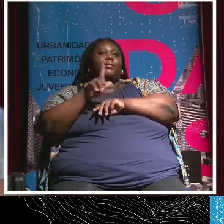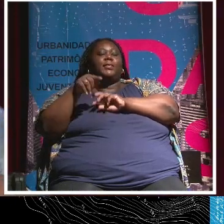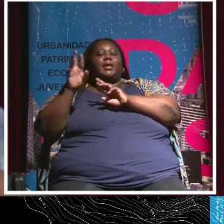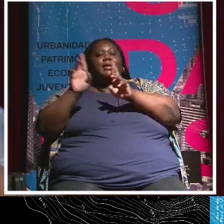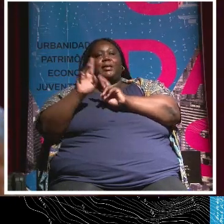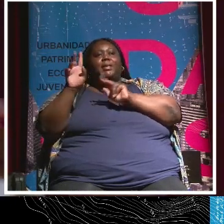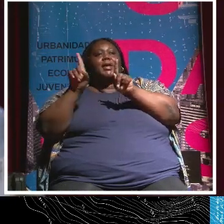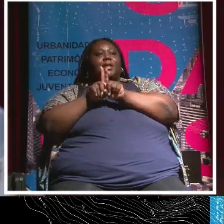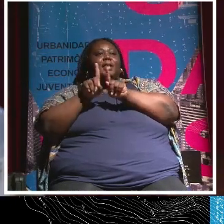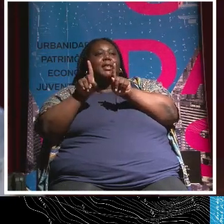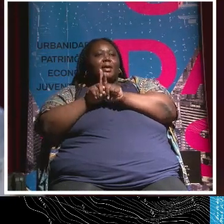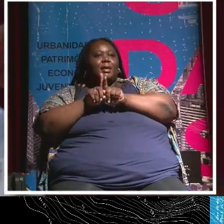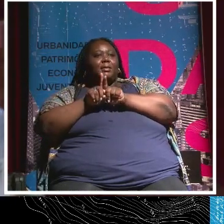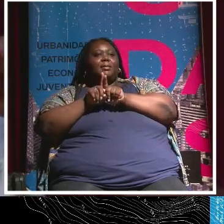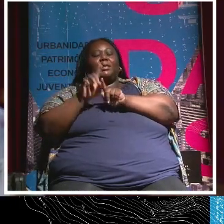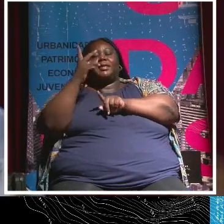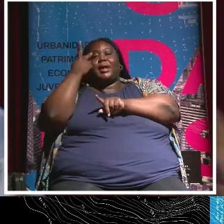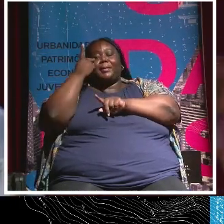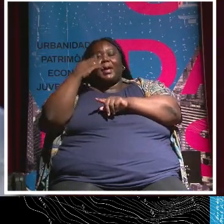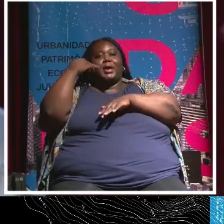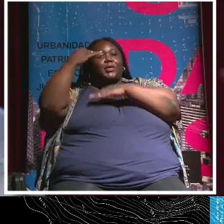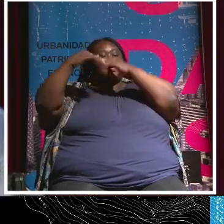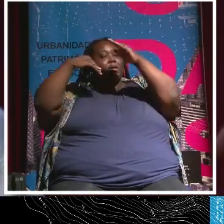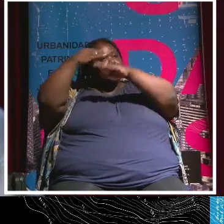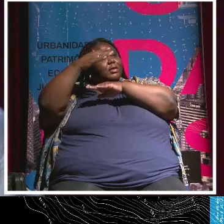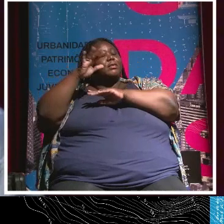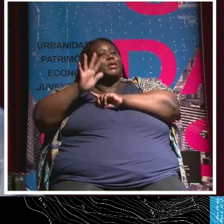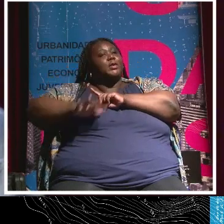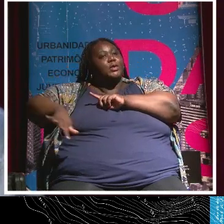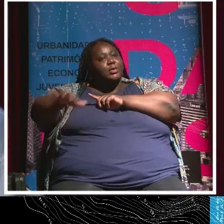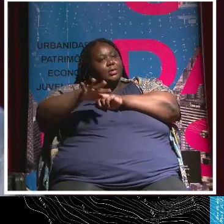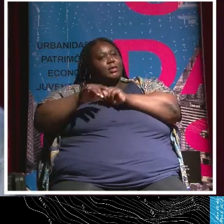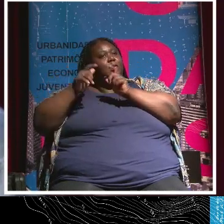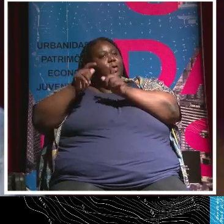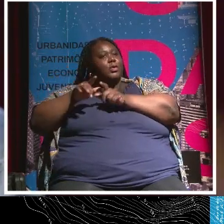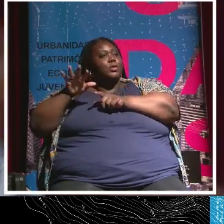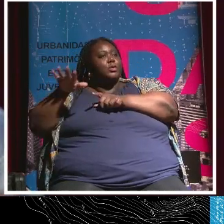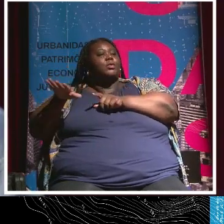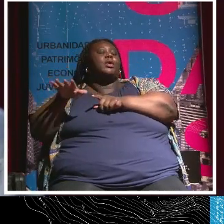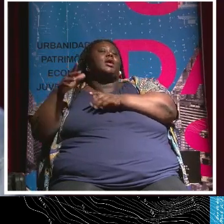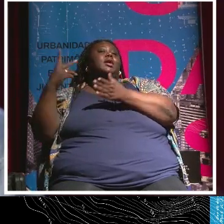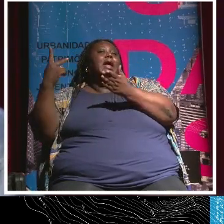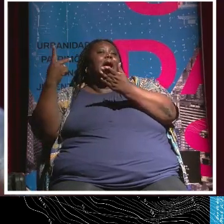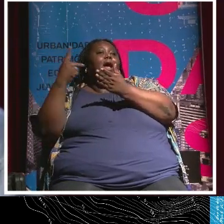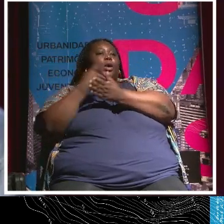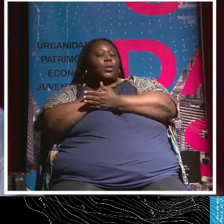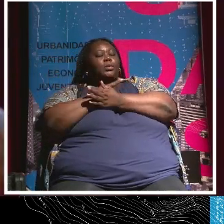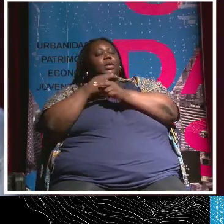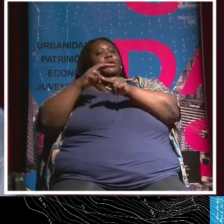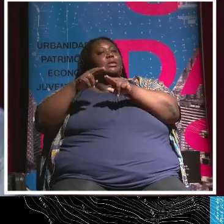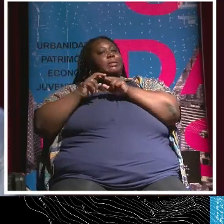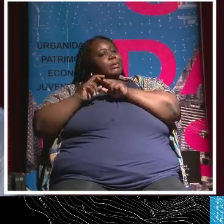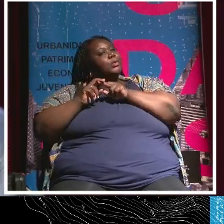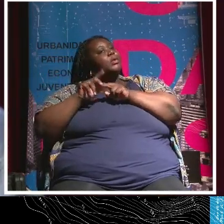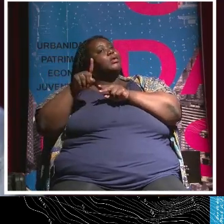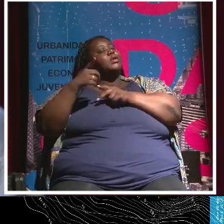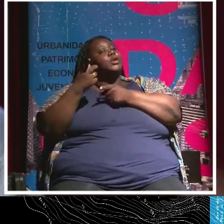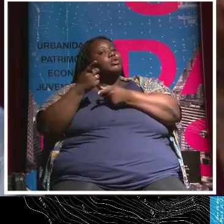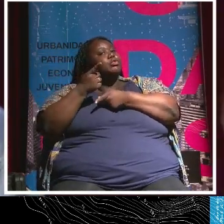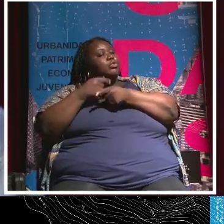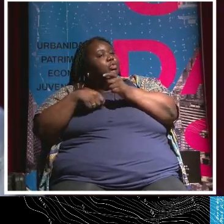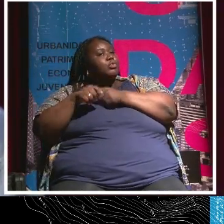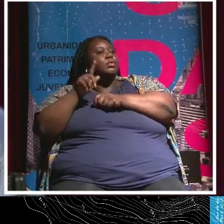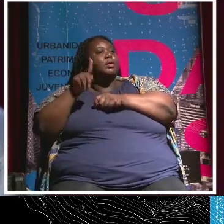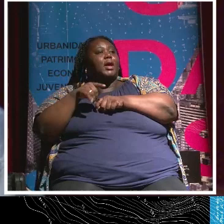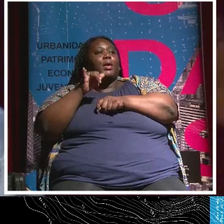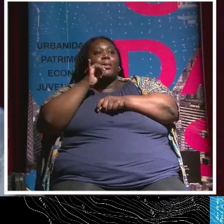relação também para o desenvolvimento territorial daquele lugar, que passa pela questão econômica. Esse